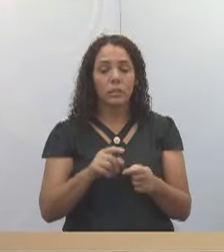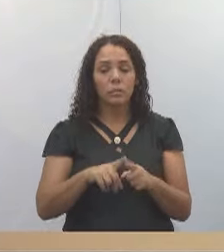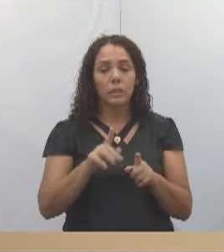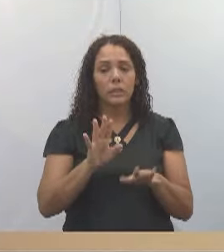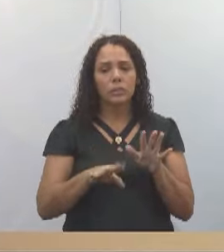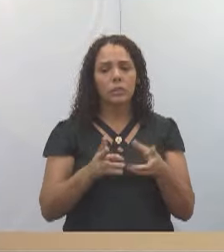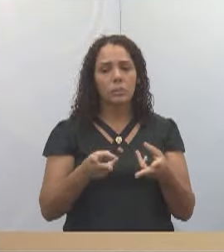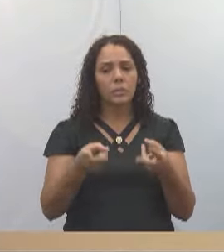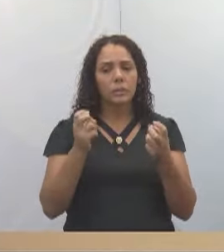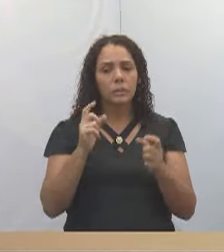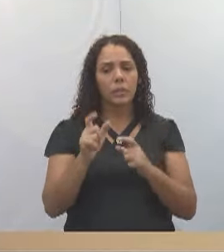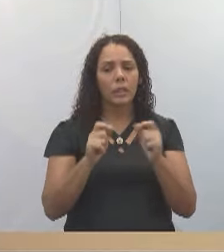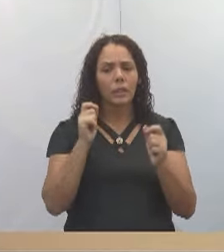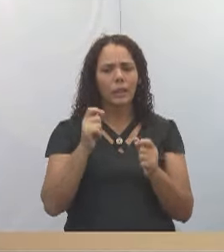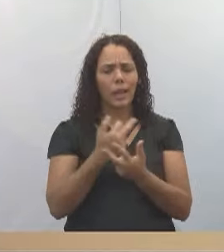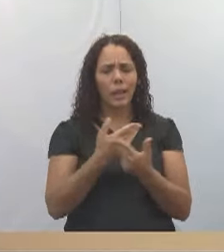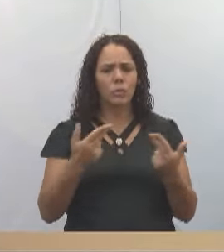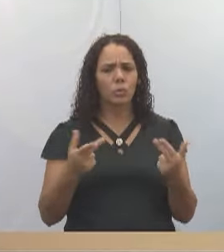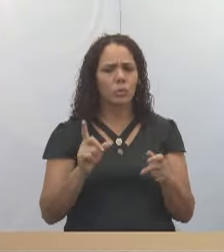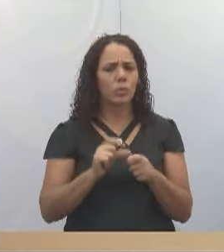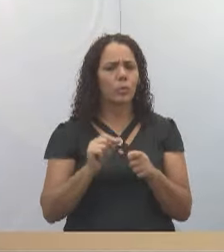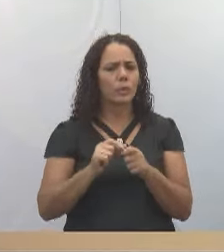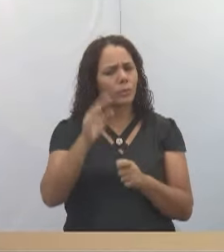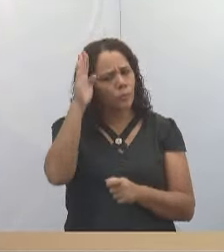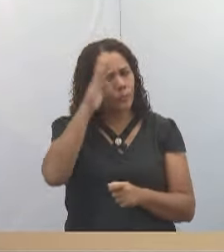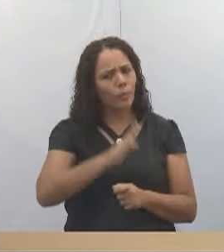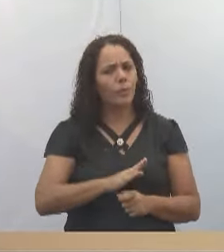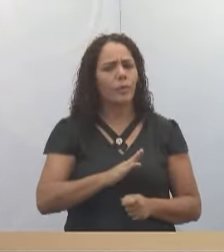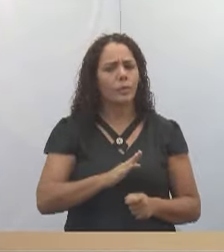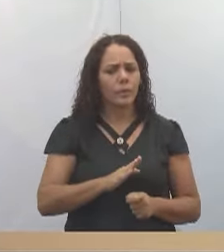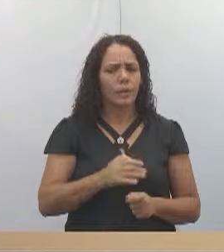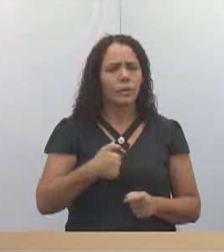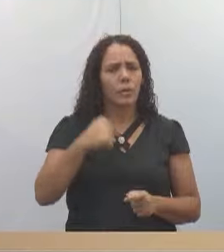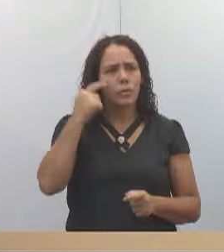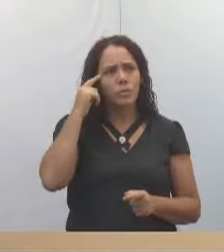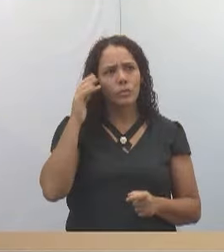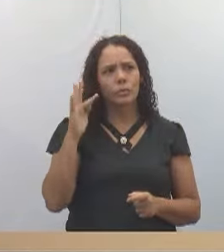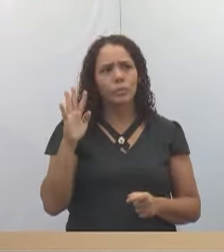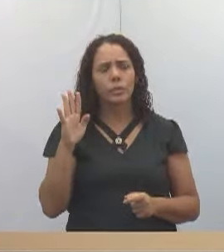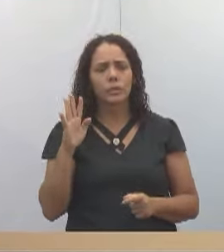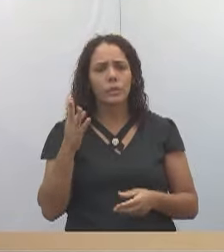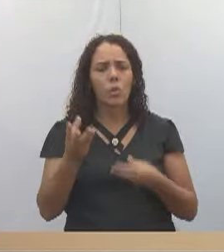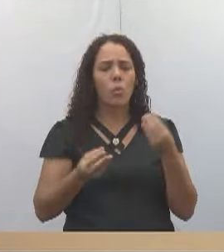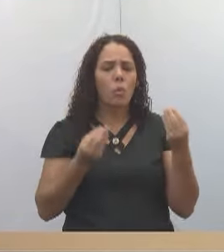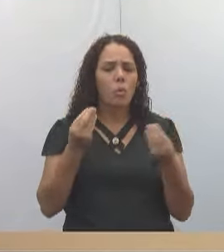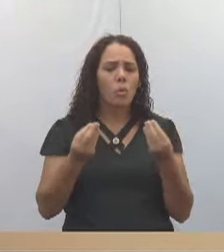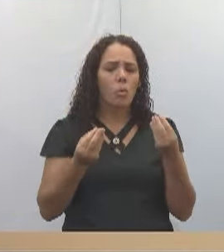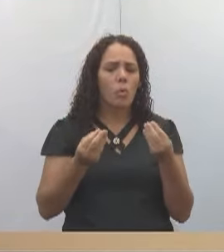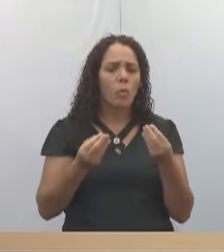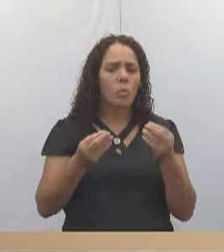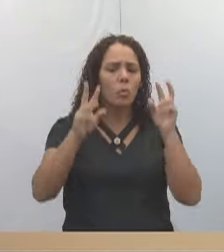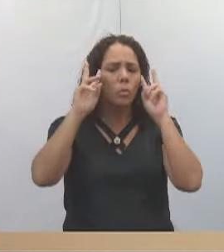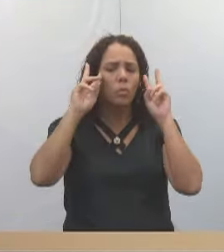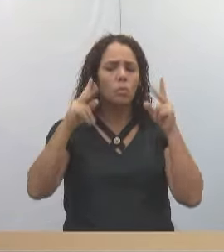as coisas são feitas até por maldade, né? Eu fico pensando, Sônia, como um ser humano